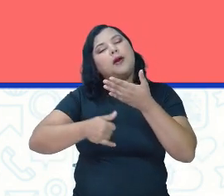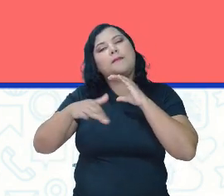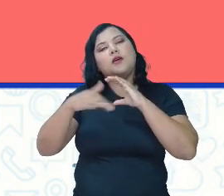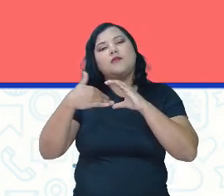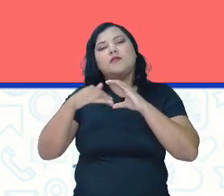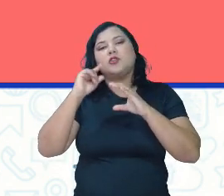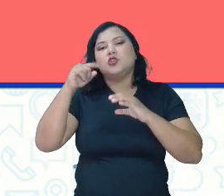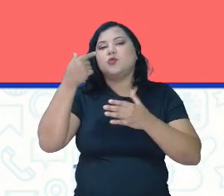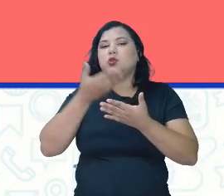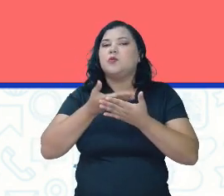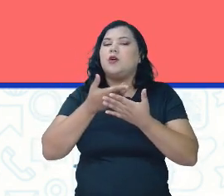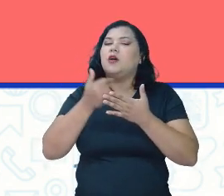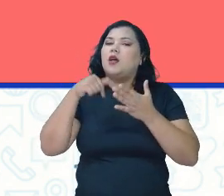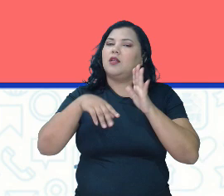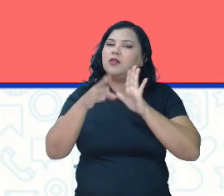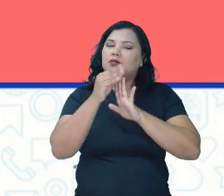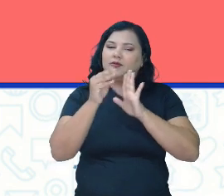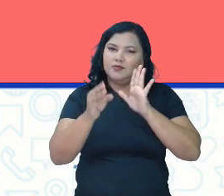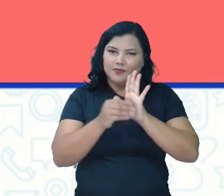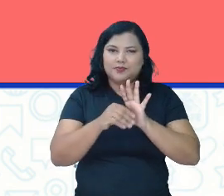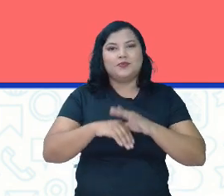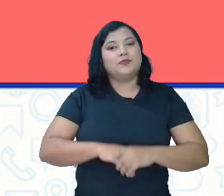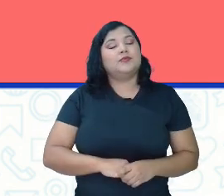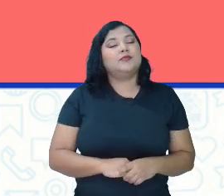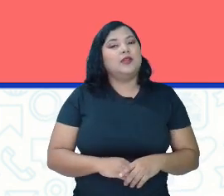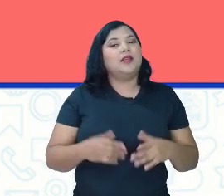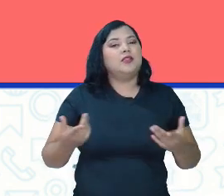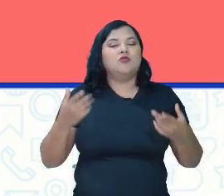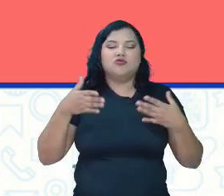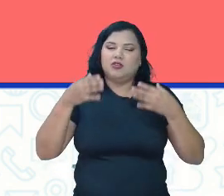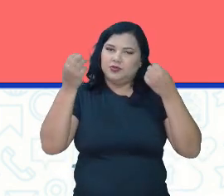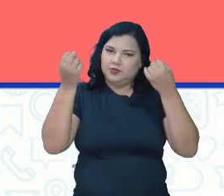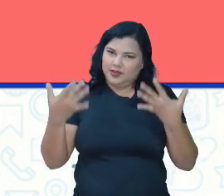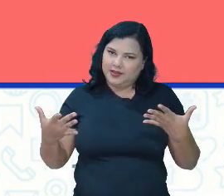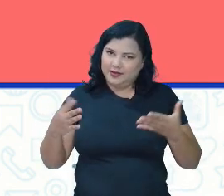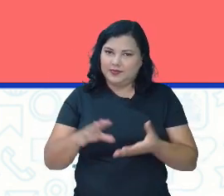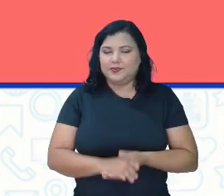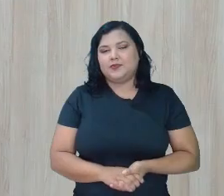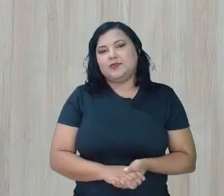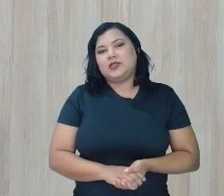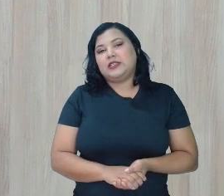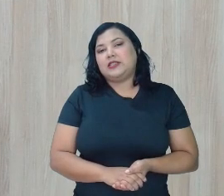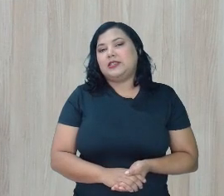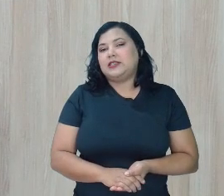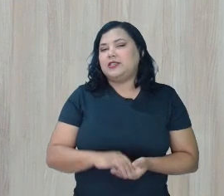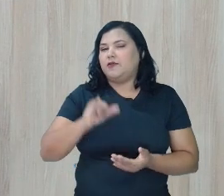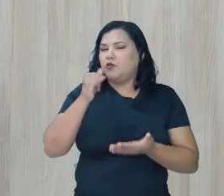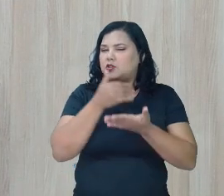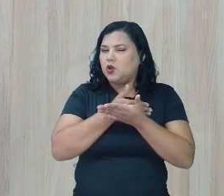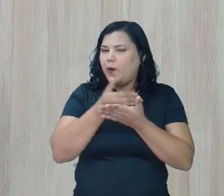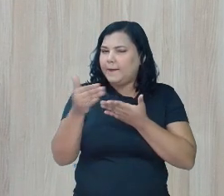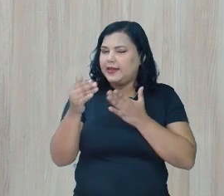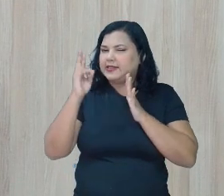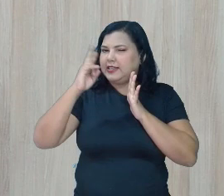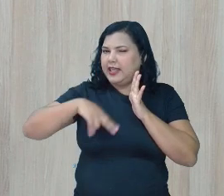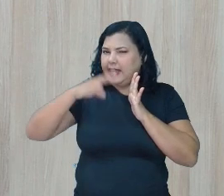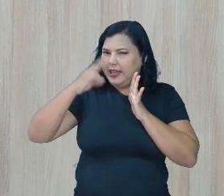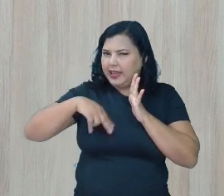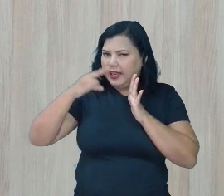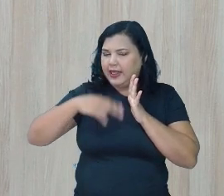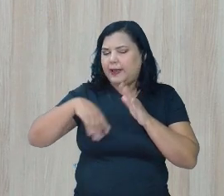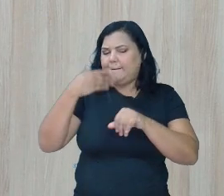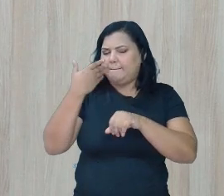próximas aulas deste conteúdo e aquilo que falei para vocês. Quanto mais cedo vocês começarem